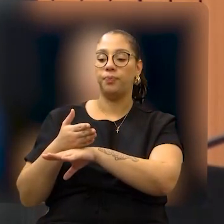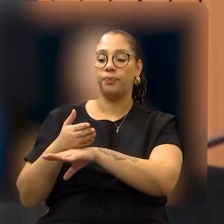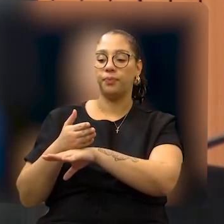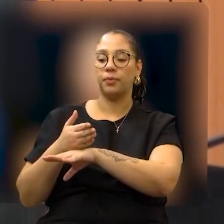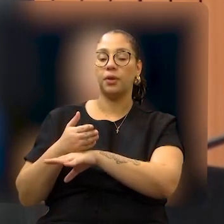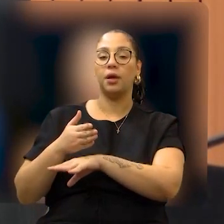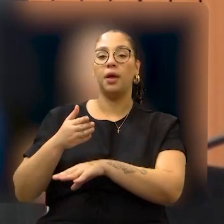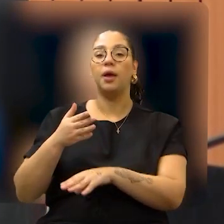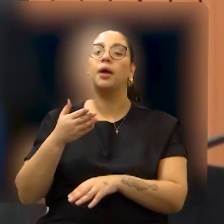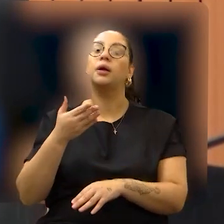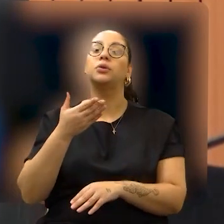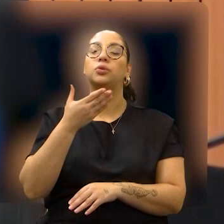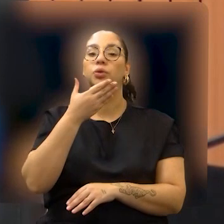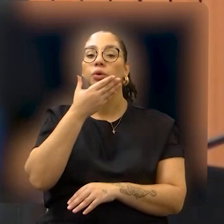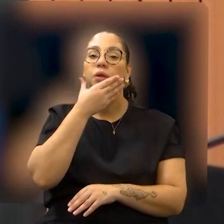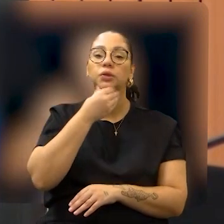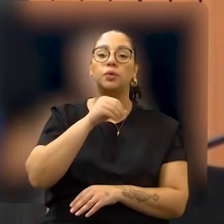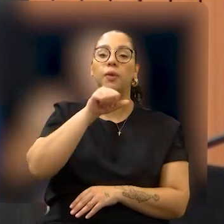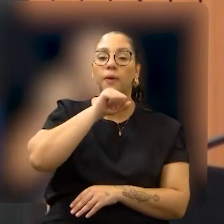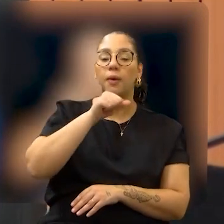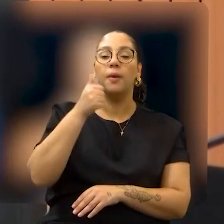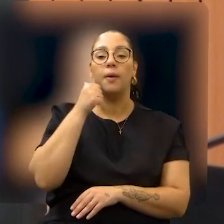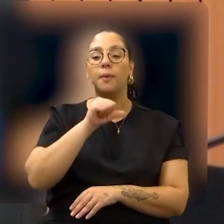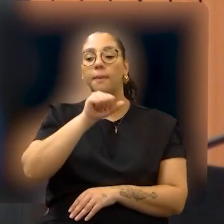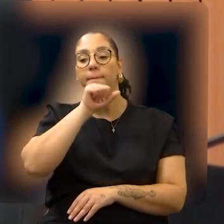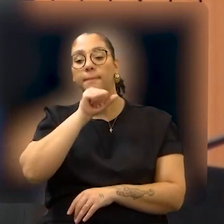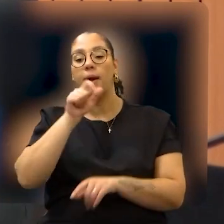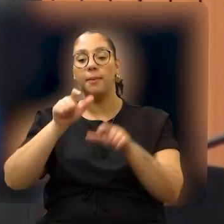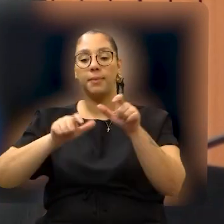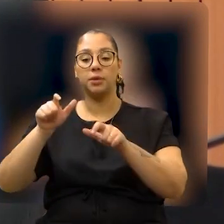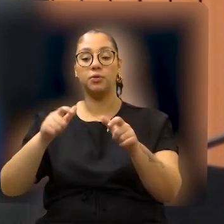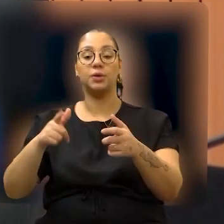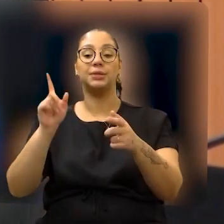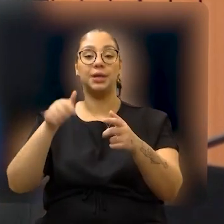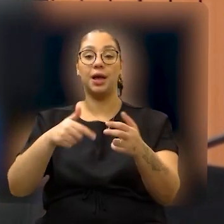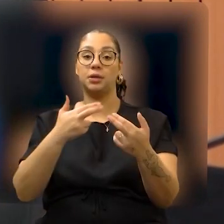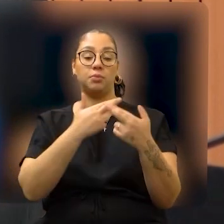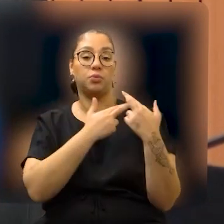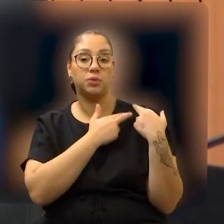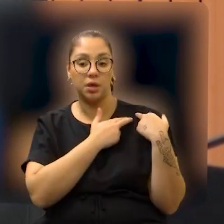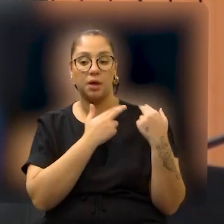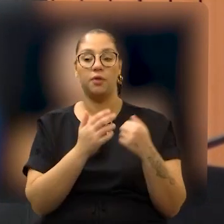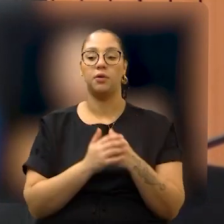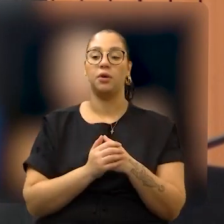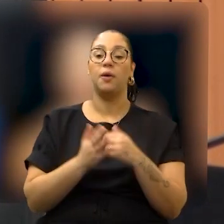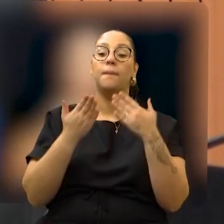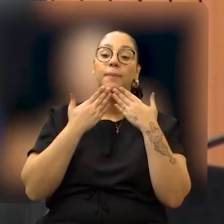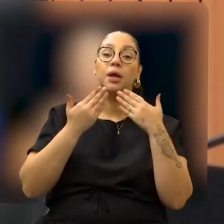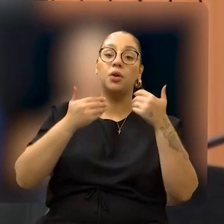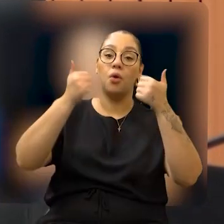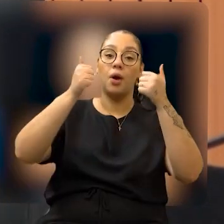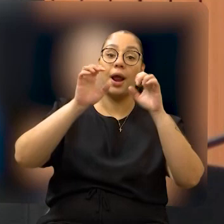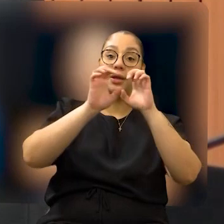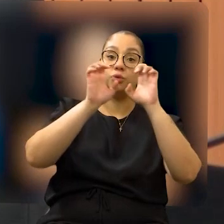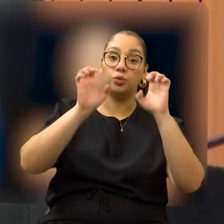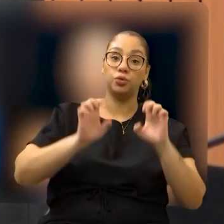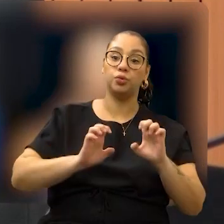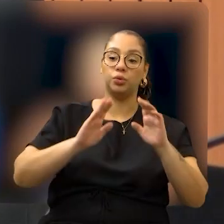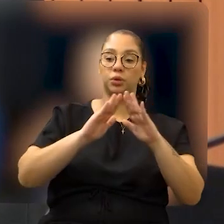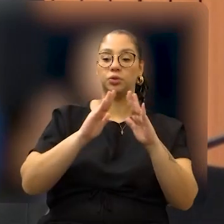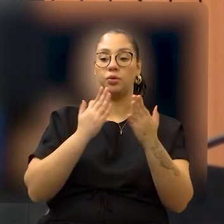o engajamento dos pais e representantes legais, responsáveis legais, melhorar